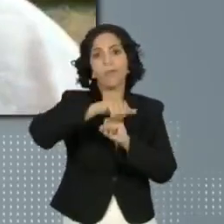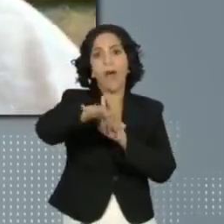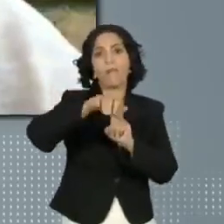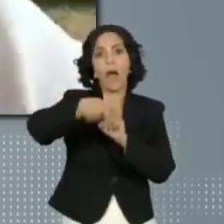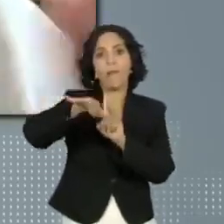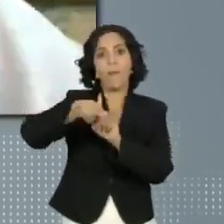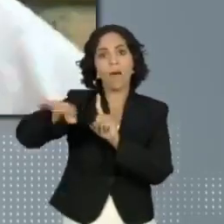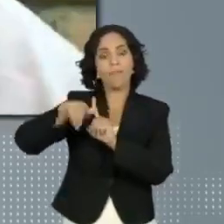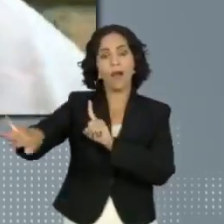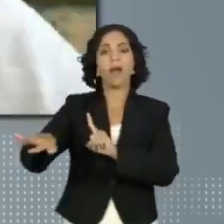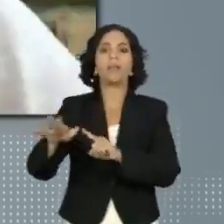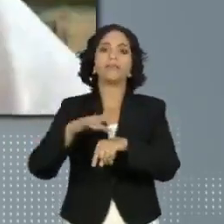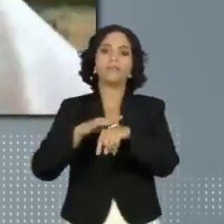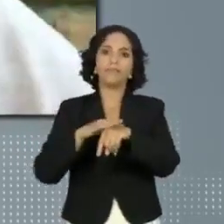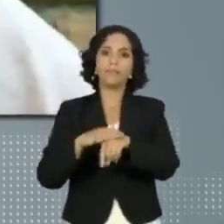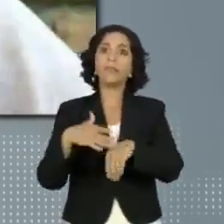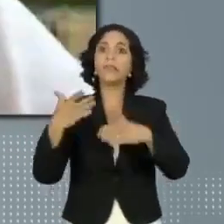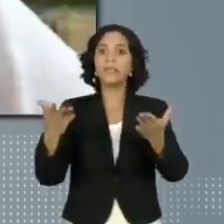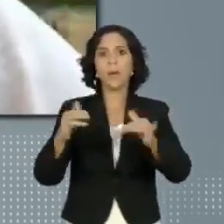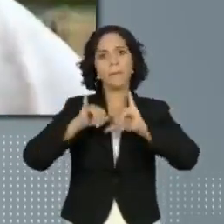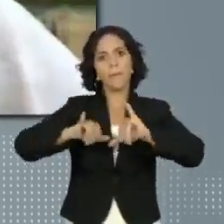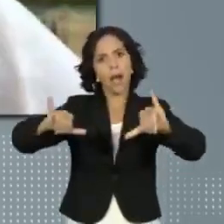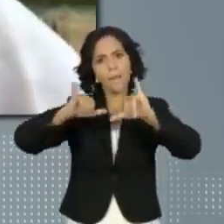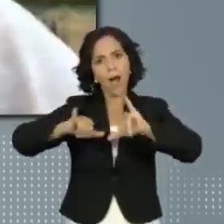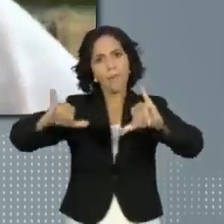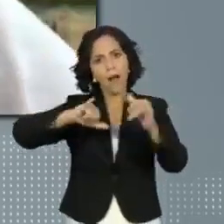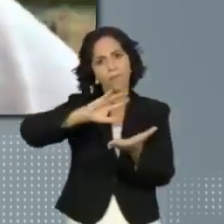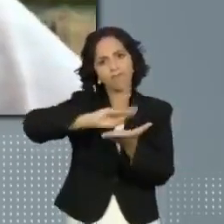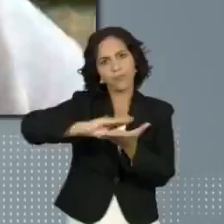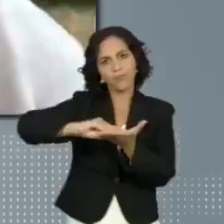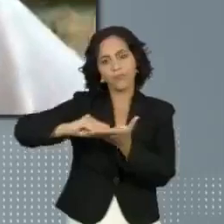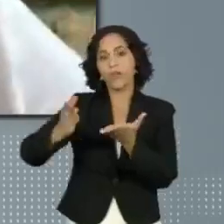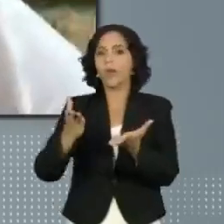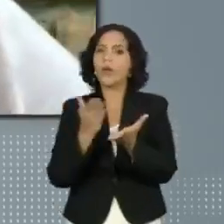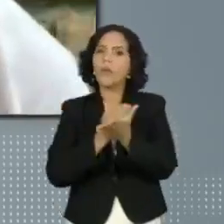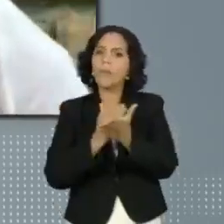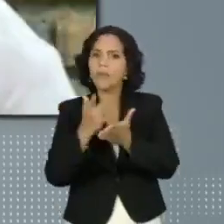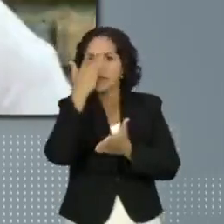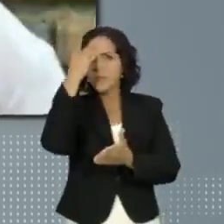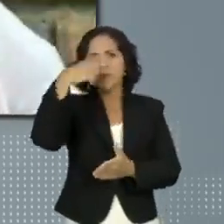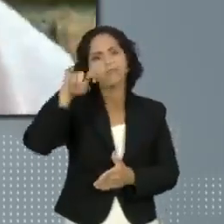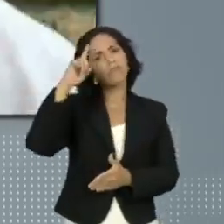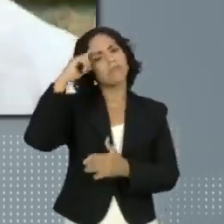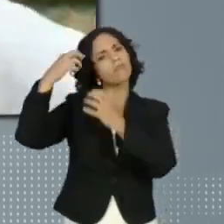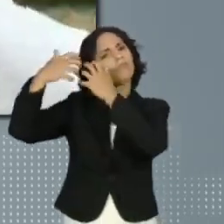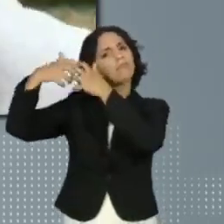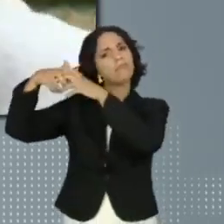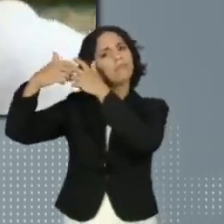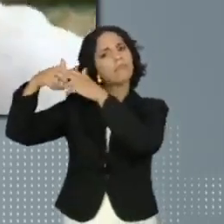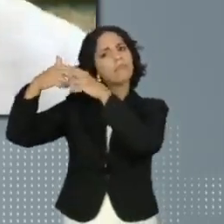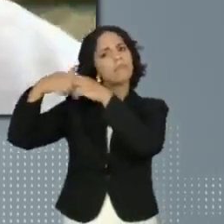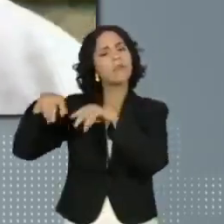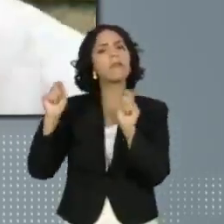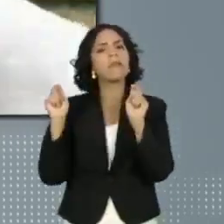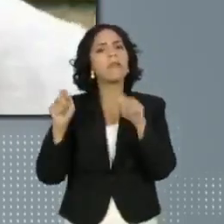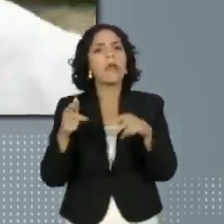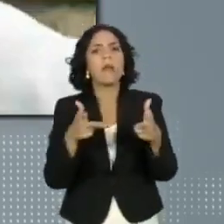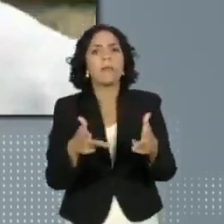né? Quer dizer, esses dados eles vão se sistematizando agora, e então é só agora que a gente consegue ter uma justa